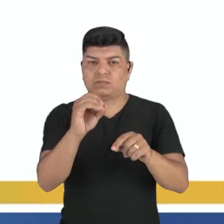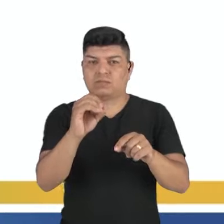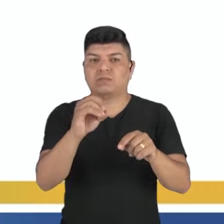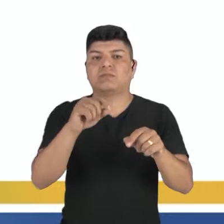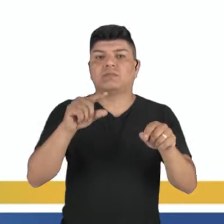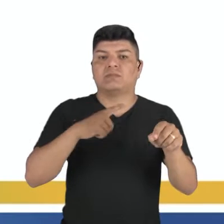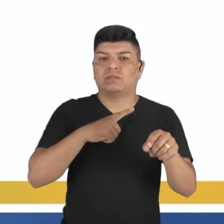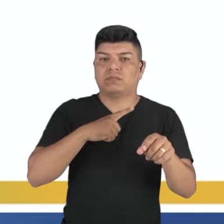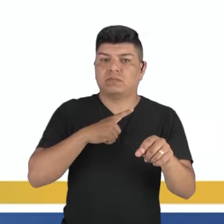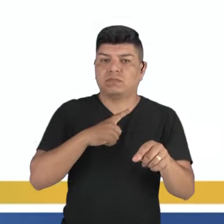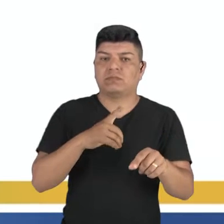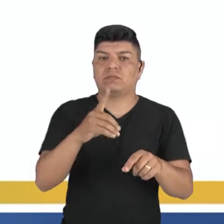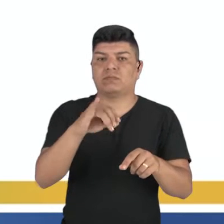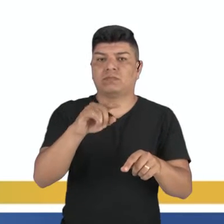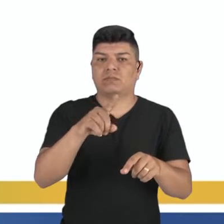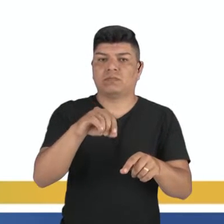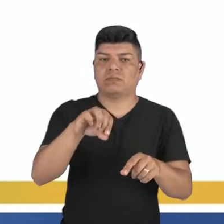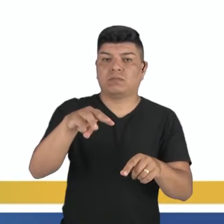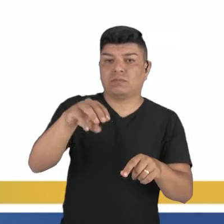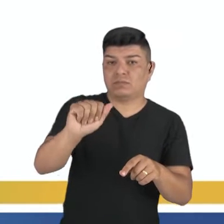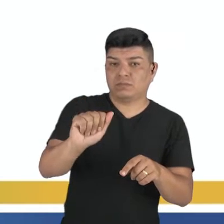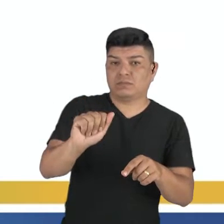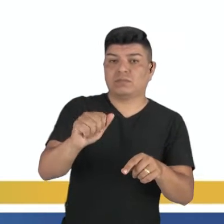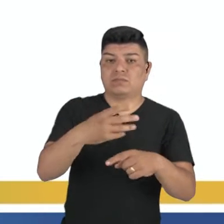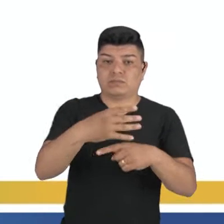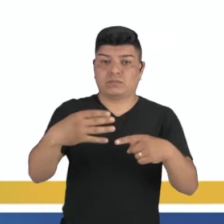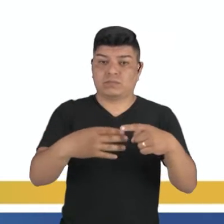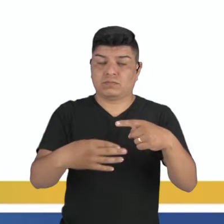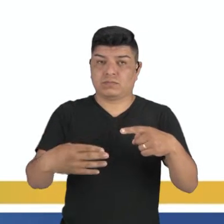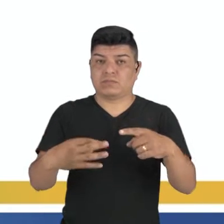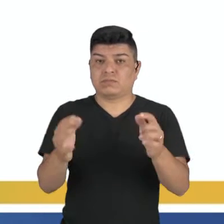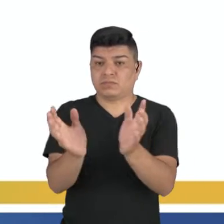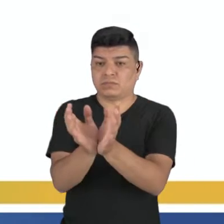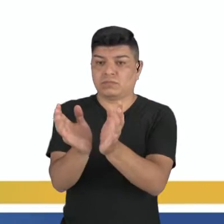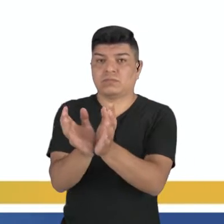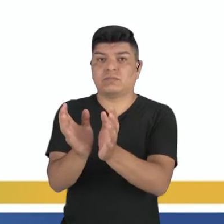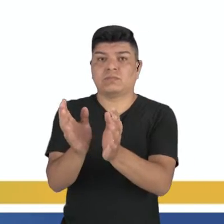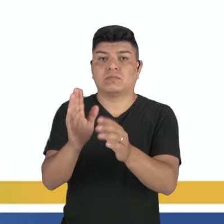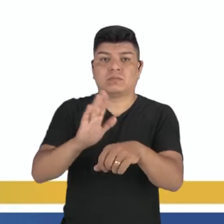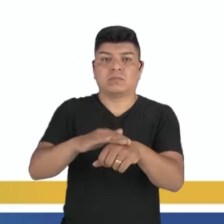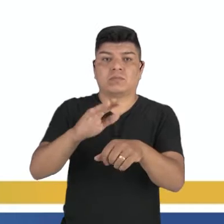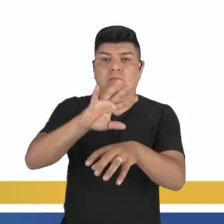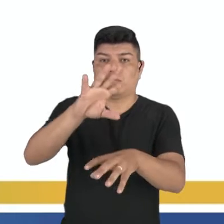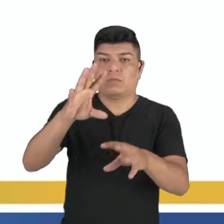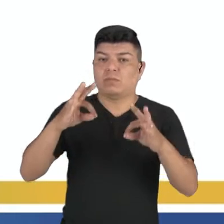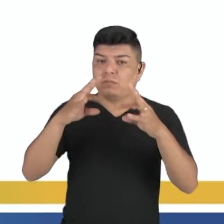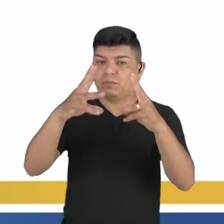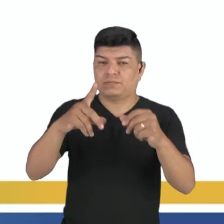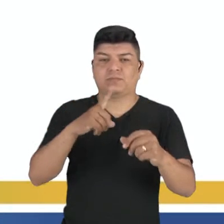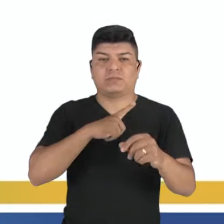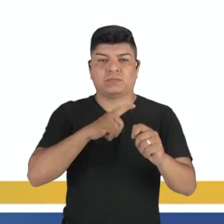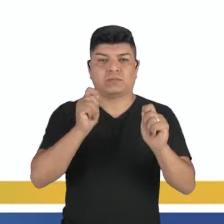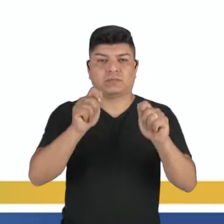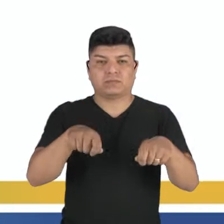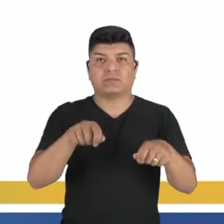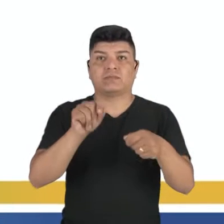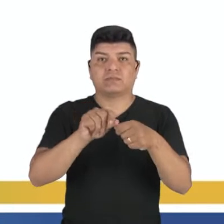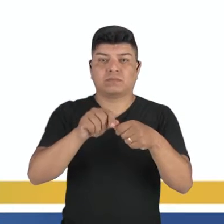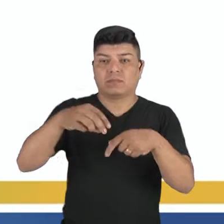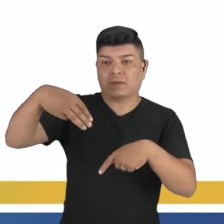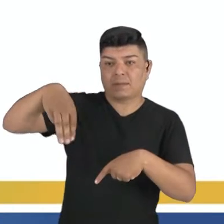dízimas periódicas e não periódicas, certo? Esse conjunto ele é considerado o mais completo e é capaz de realizar